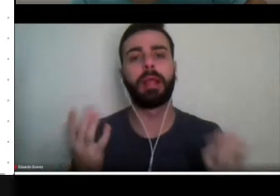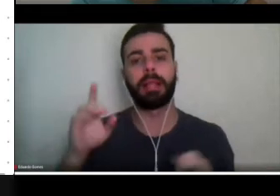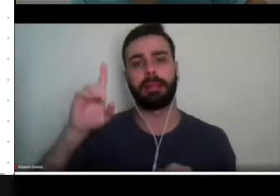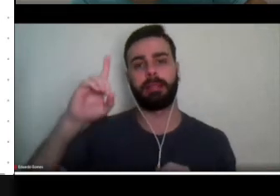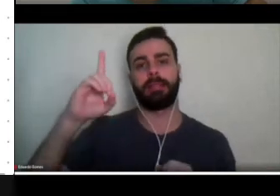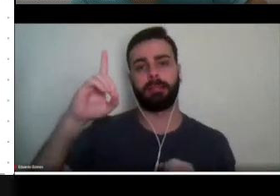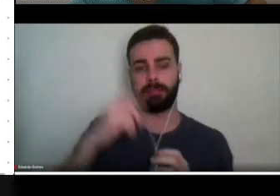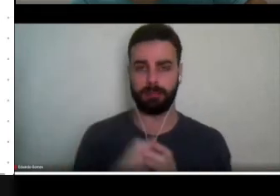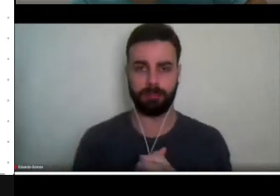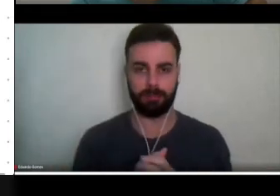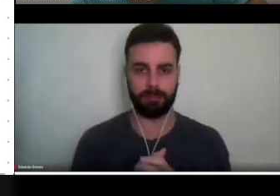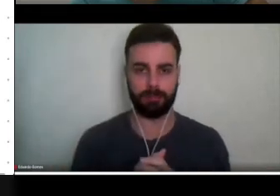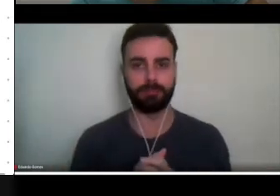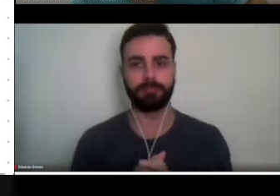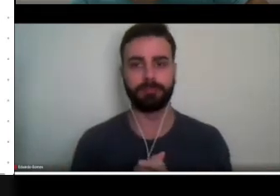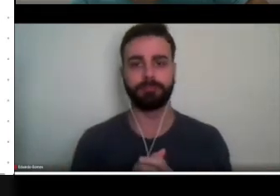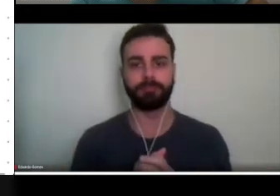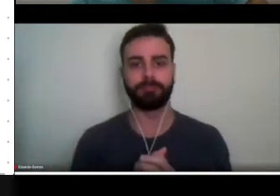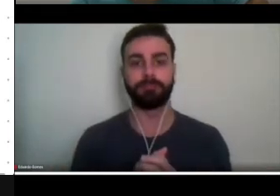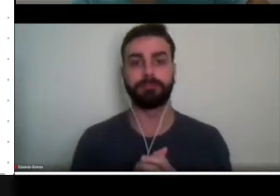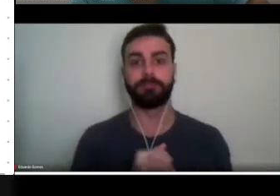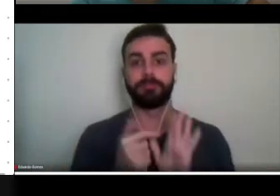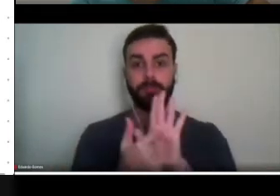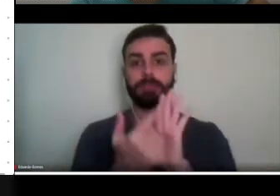Isso aqui